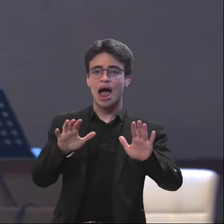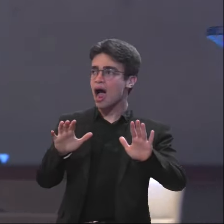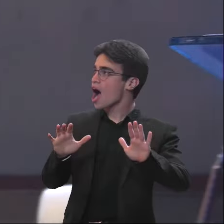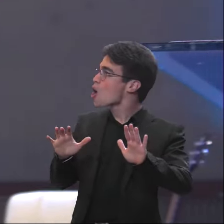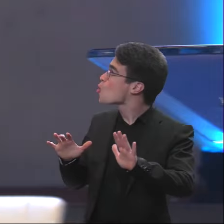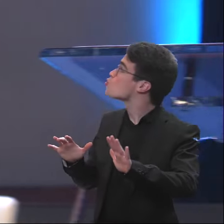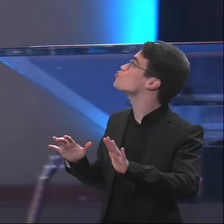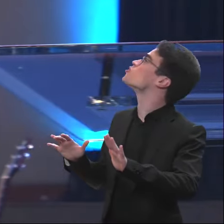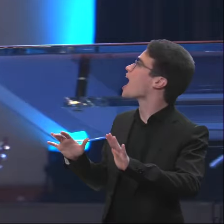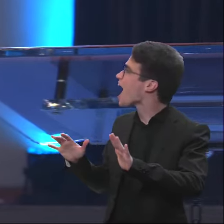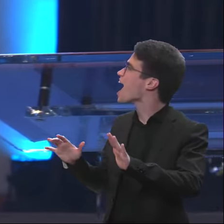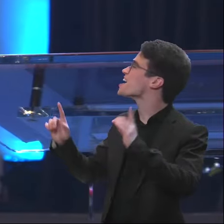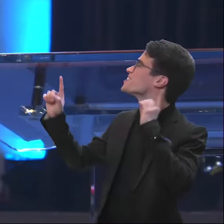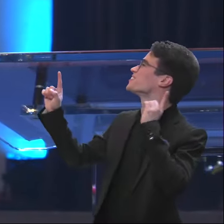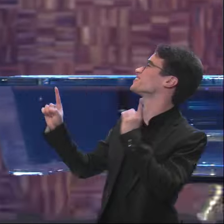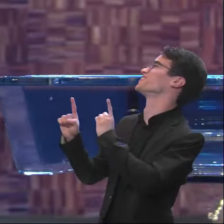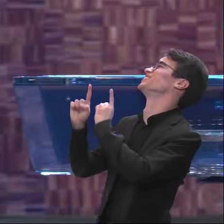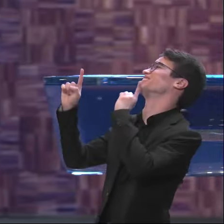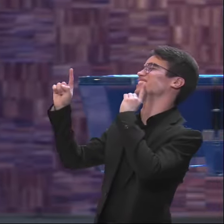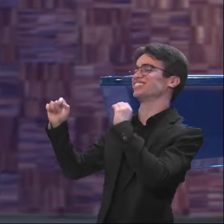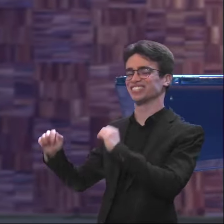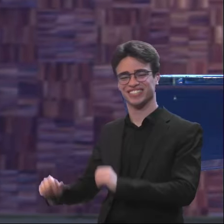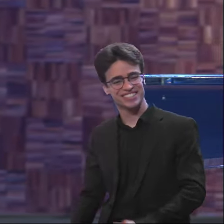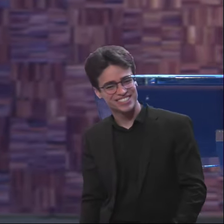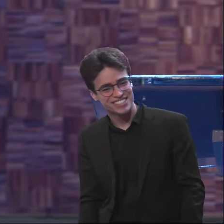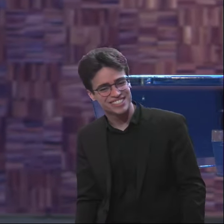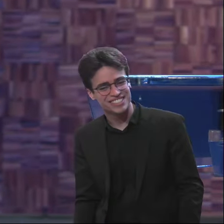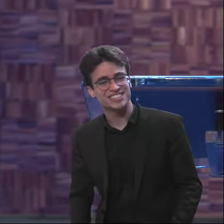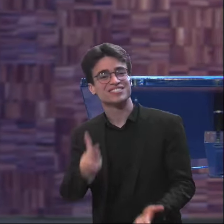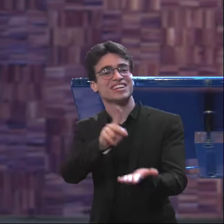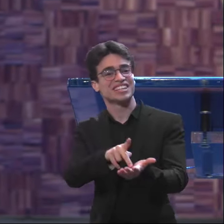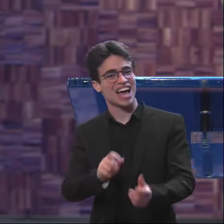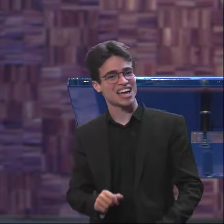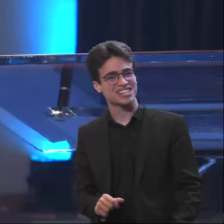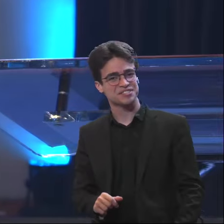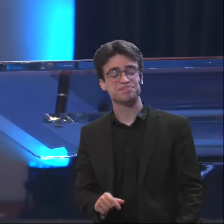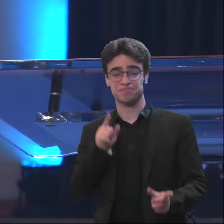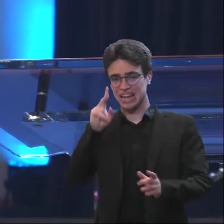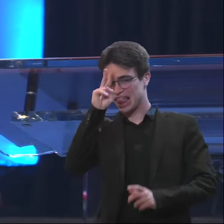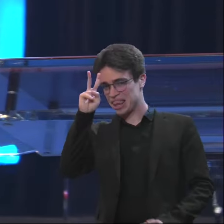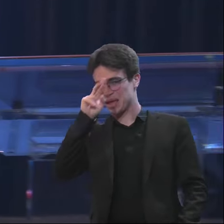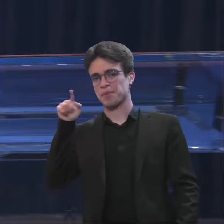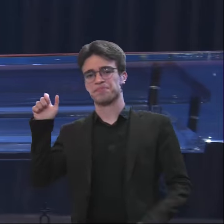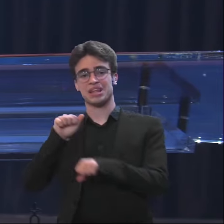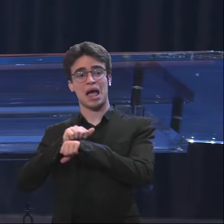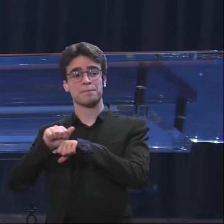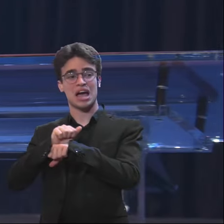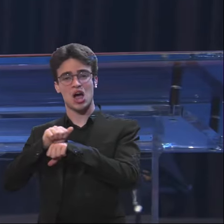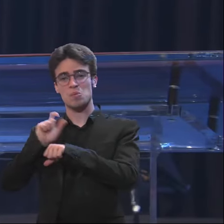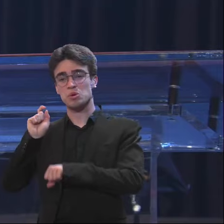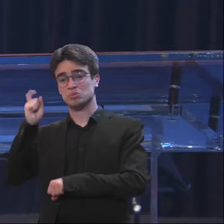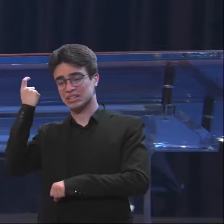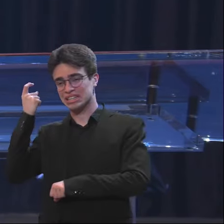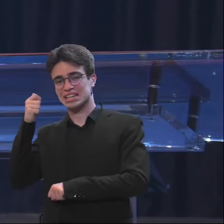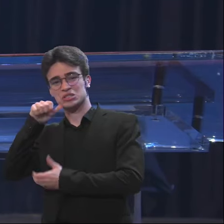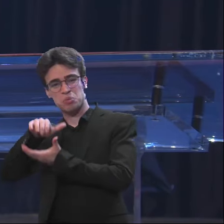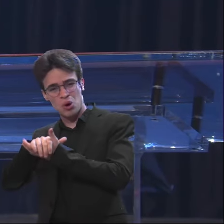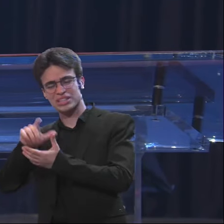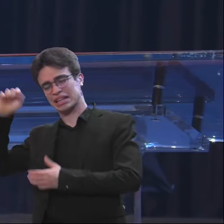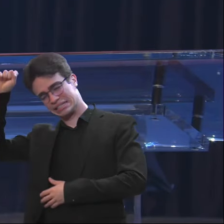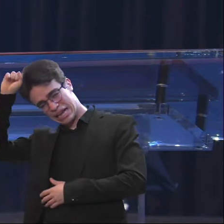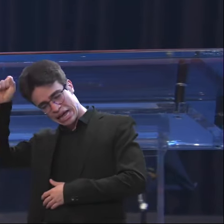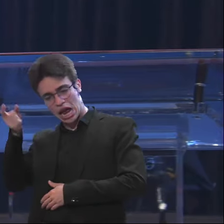Agar não sabia como alcançar água para ela e para o seu filho. Então, o Senhor